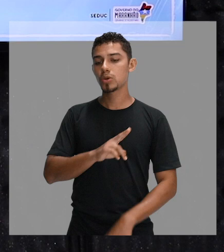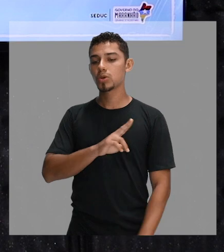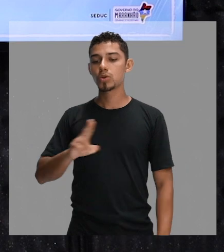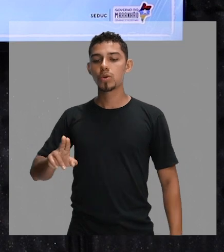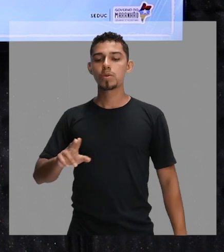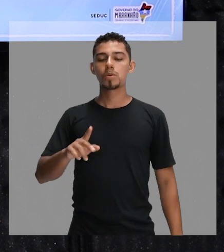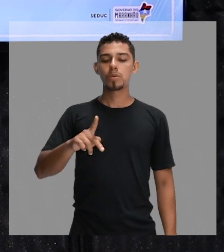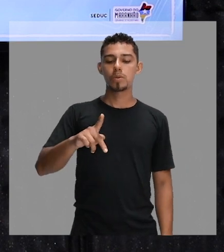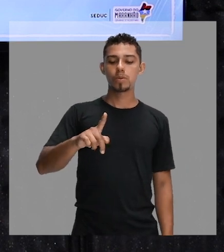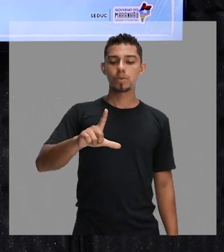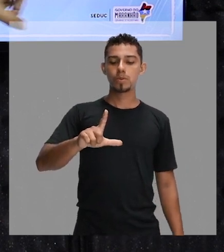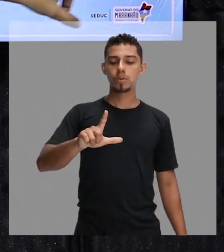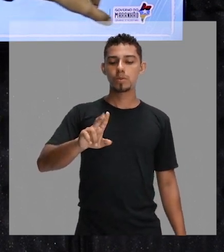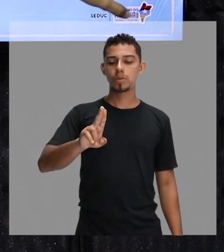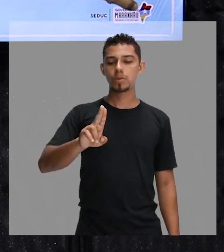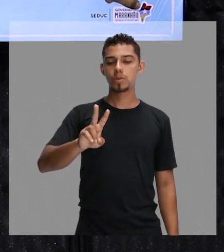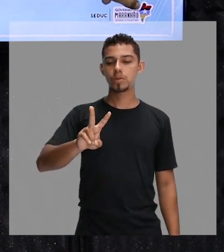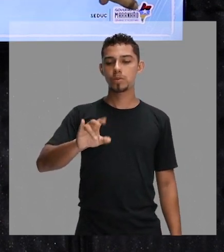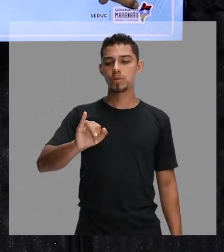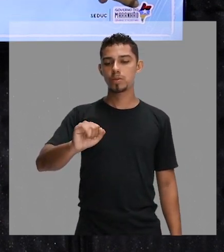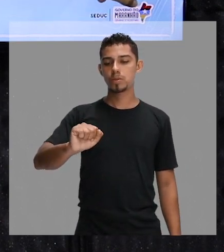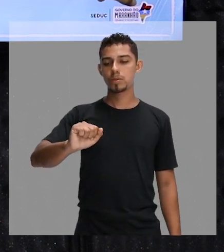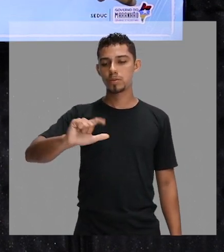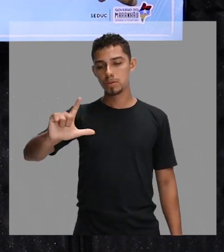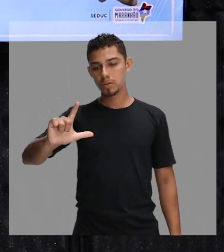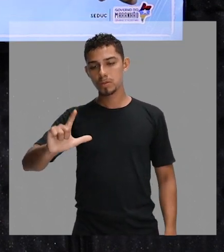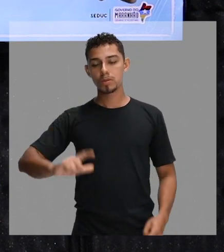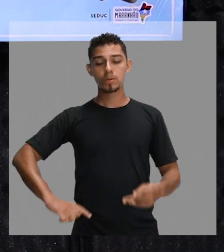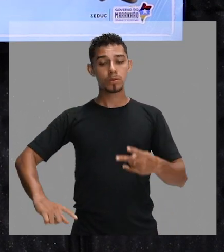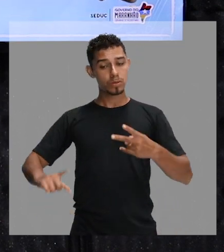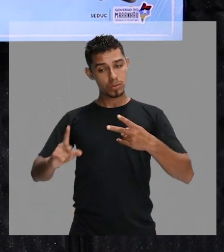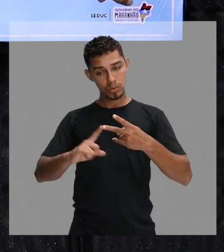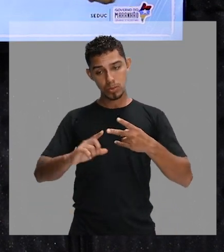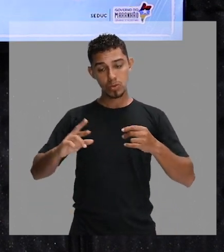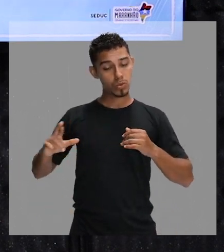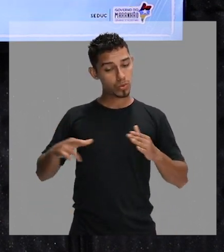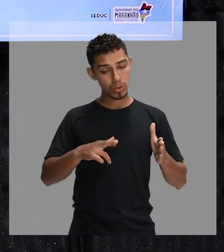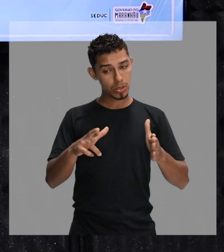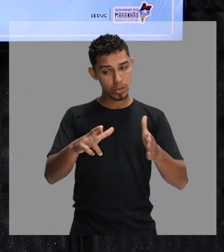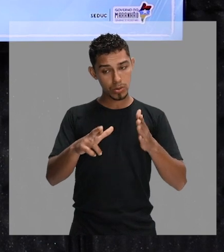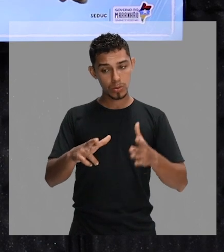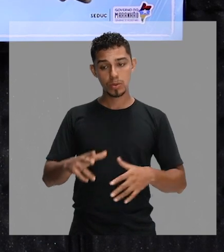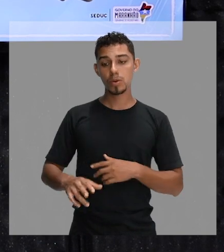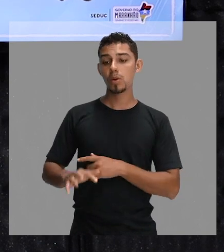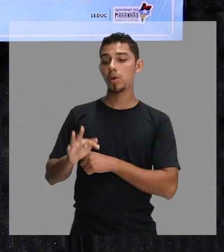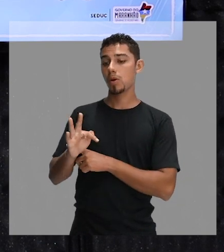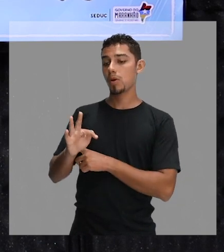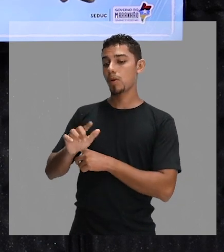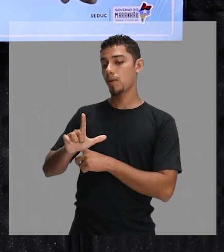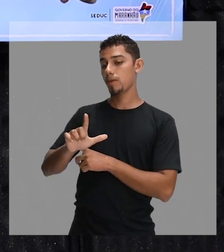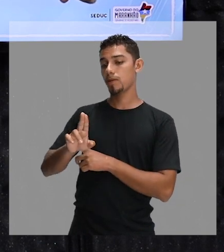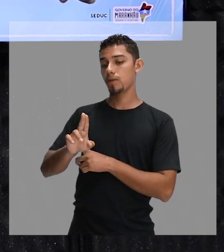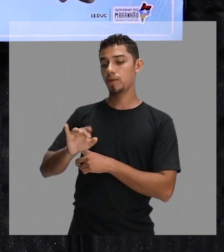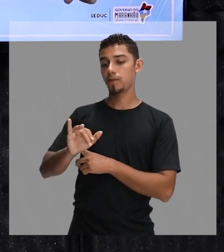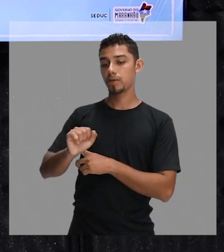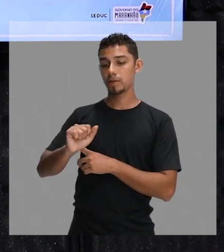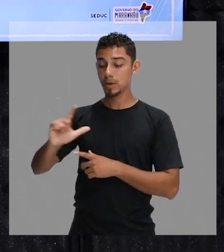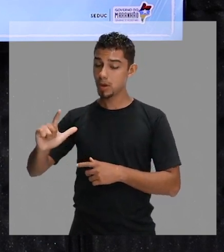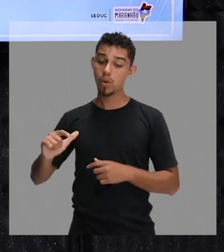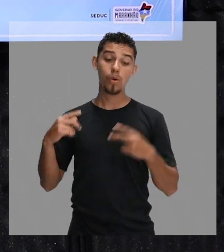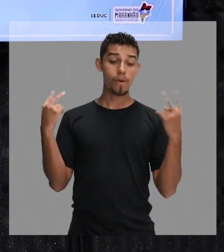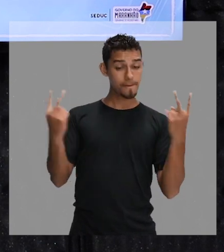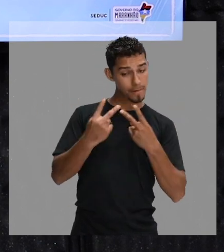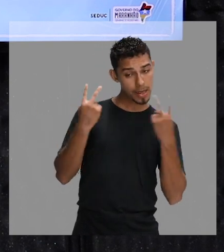pluvial, pela ação das águas dos rios, erosão fluvial, pela ação do vento, erosão